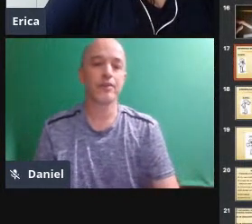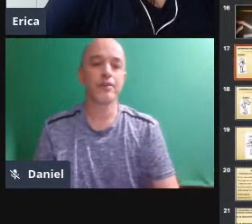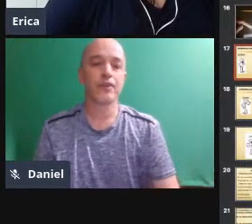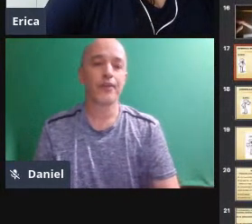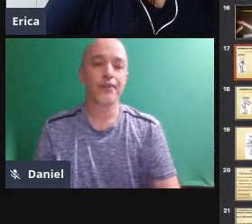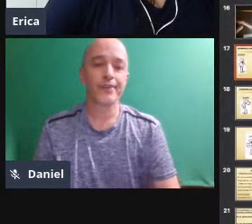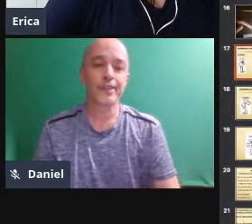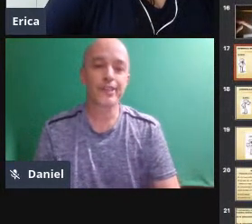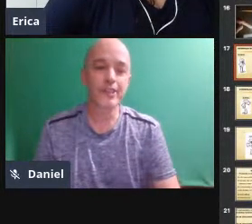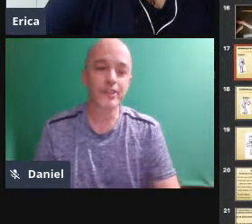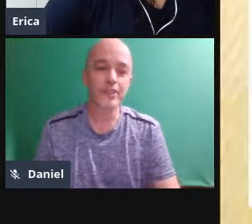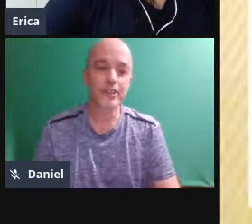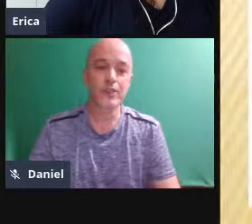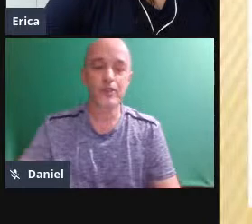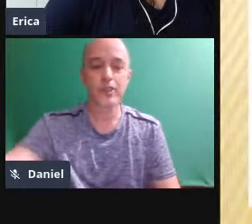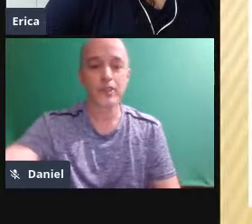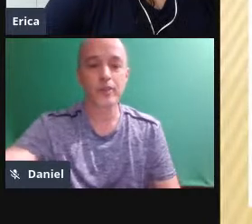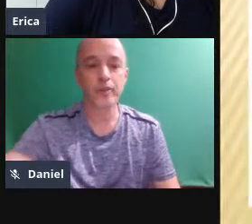Ai, perdão.